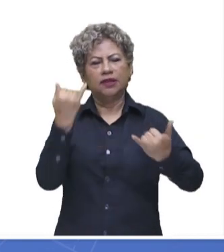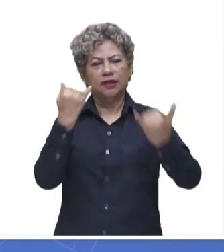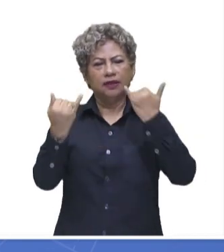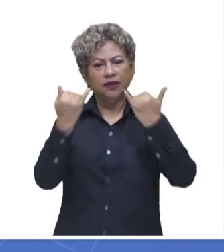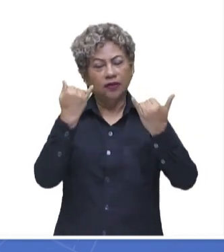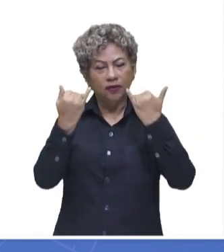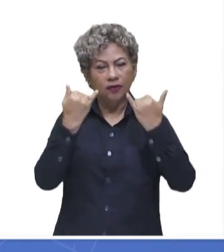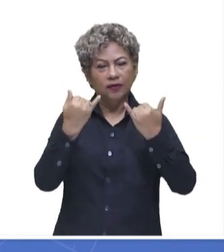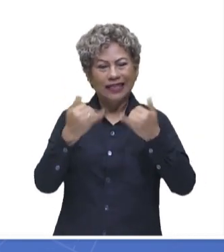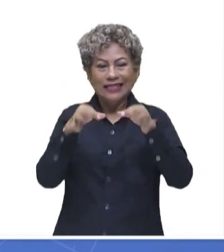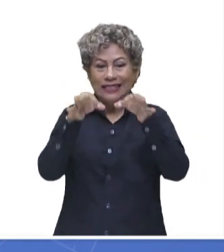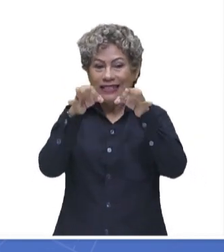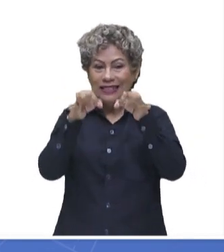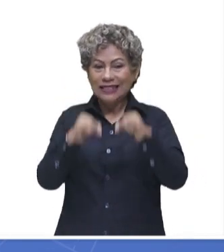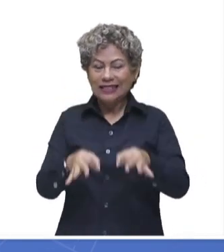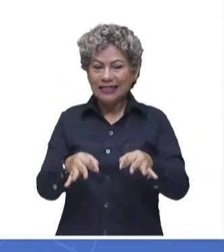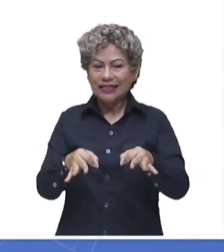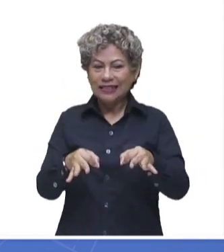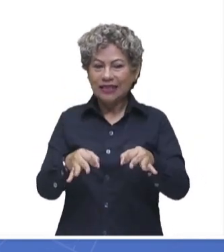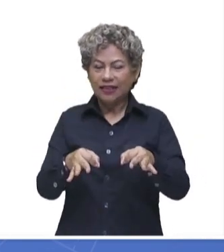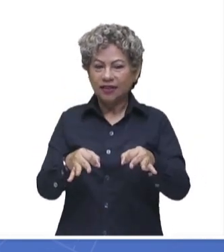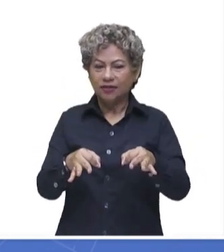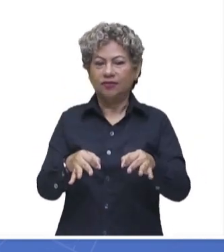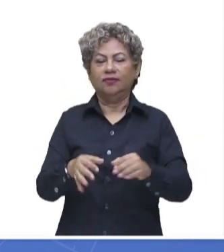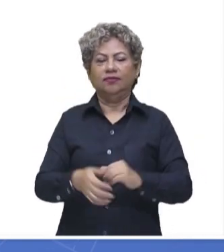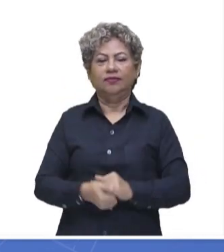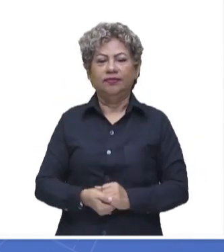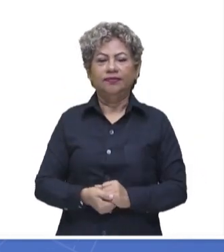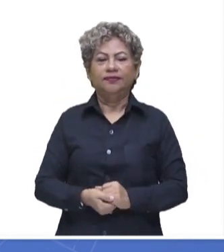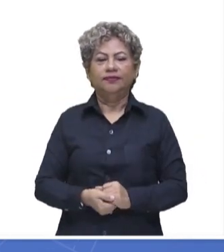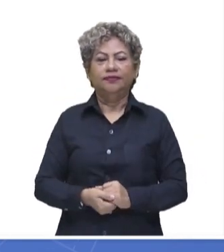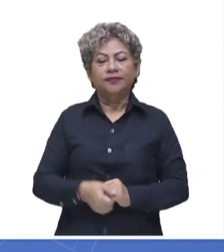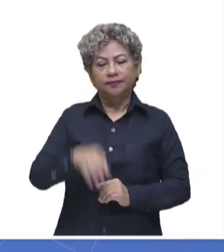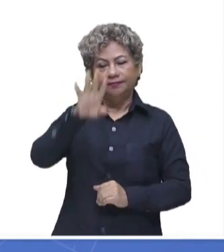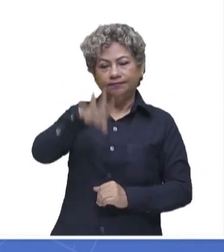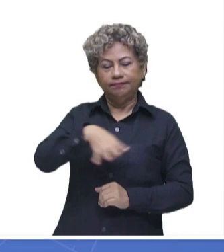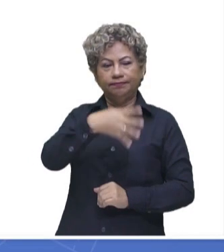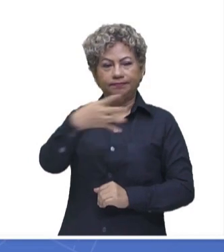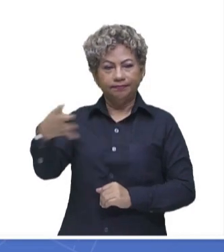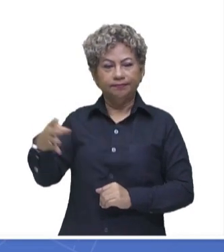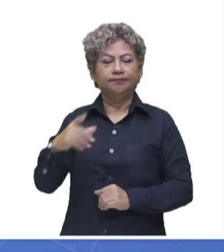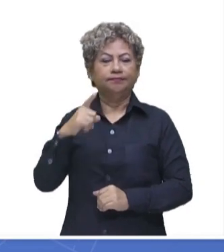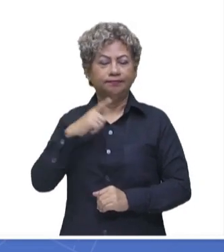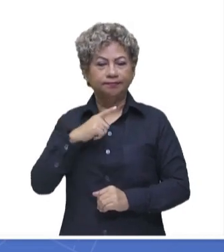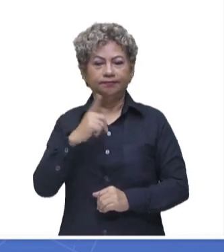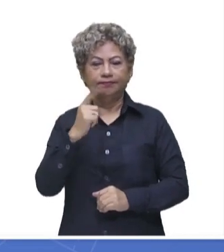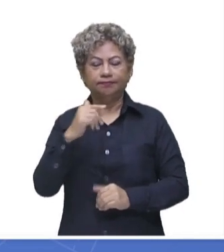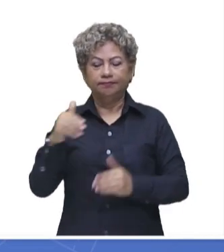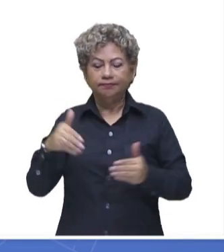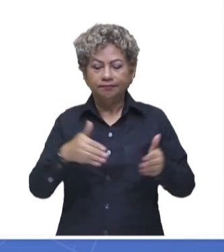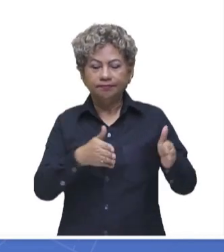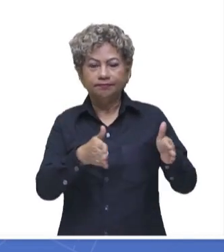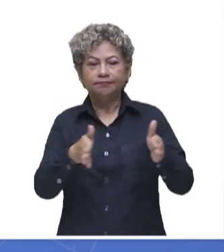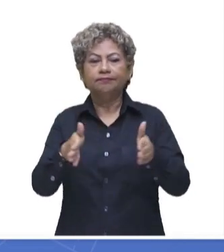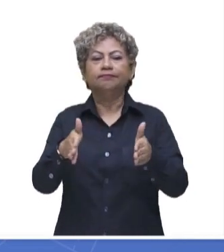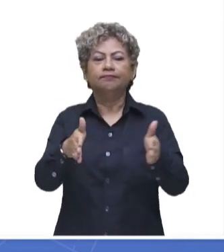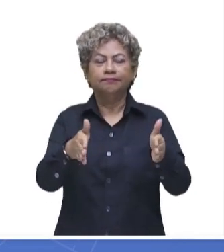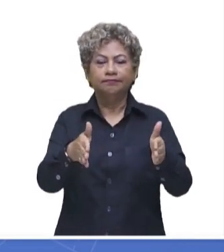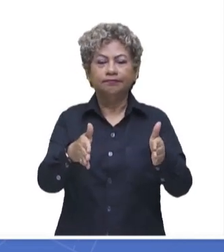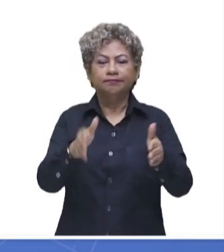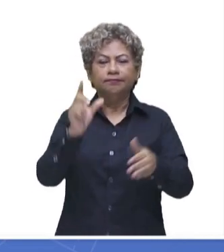direitinho essa tabela e responder a seguinte questão, olha só. O rio da tabela com a